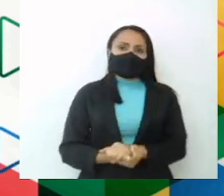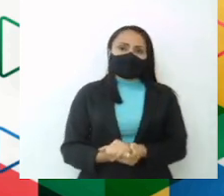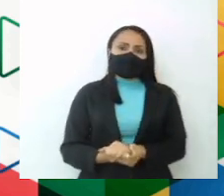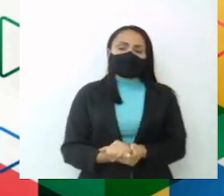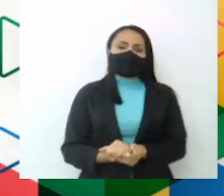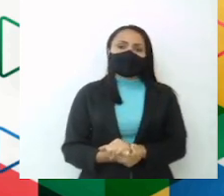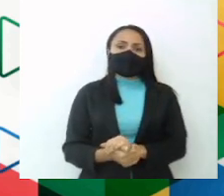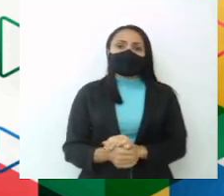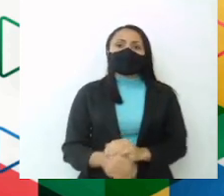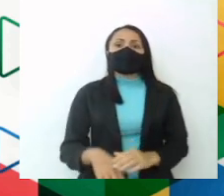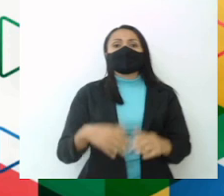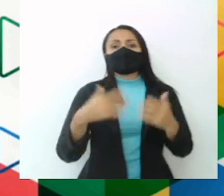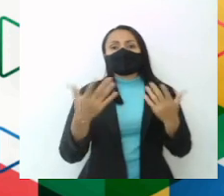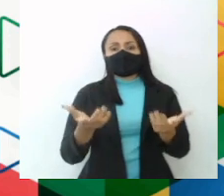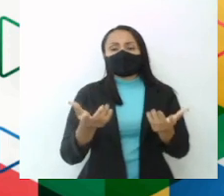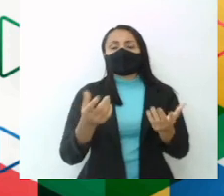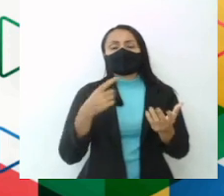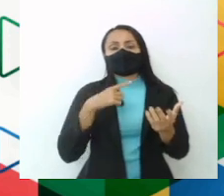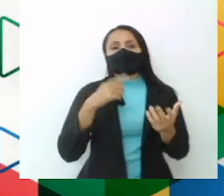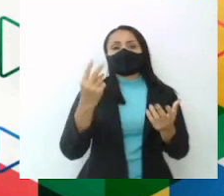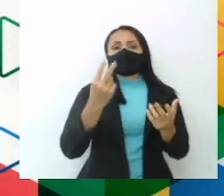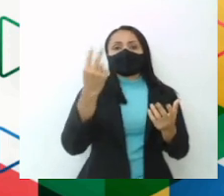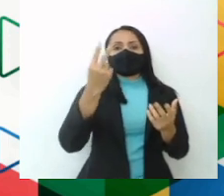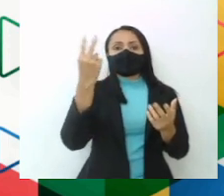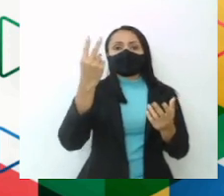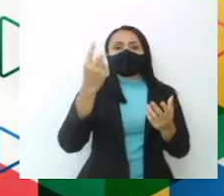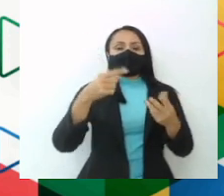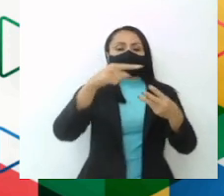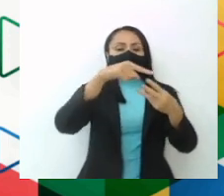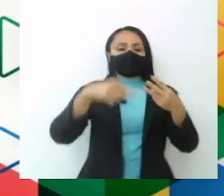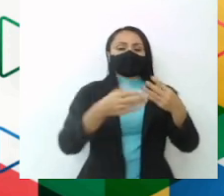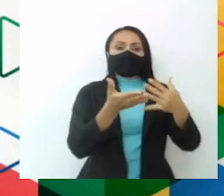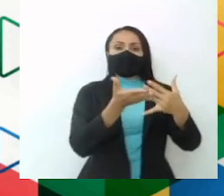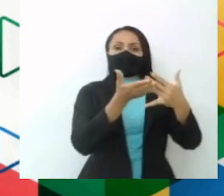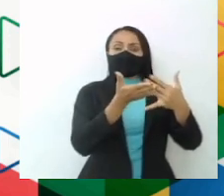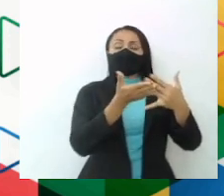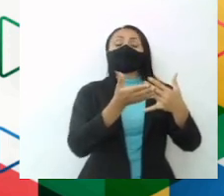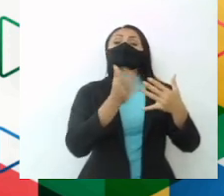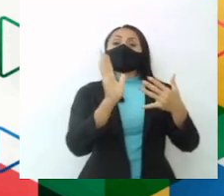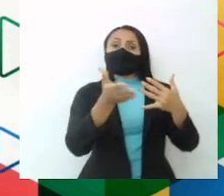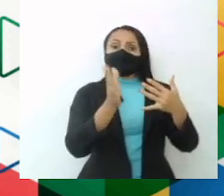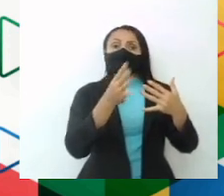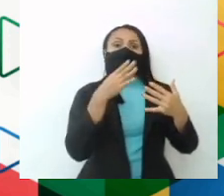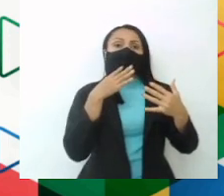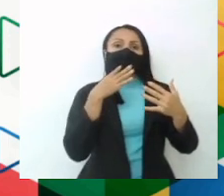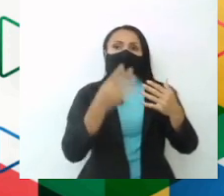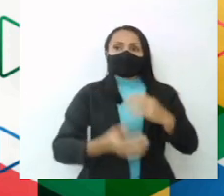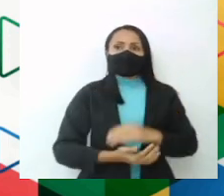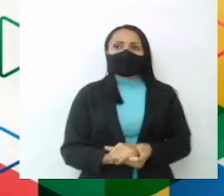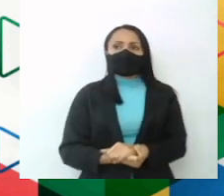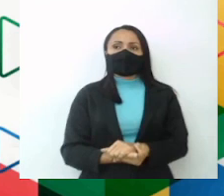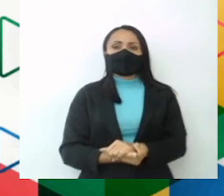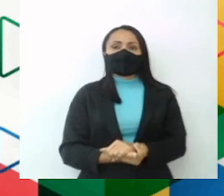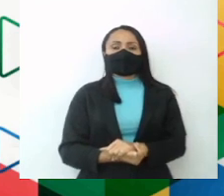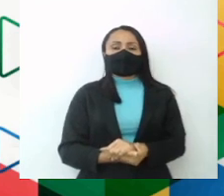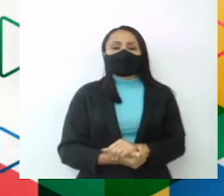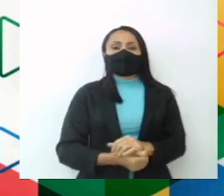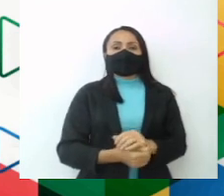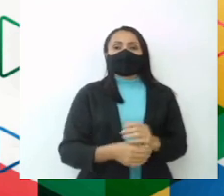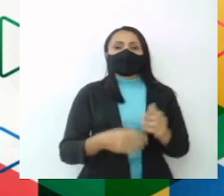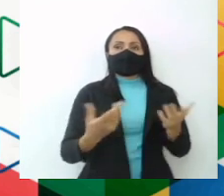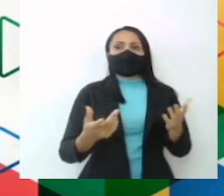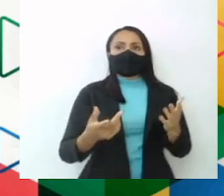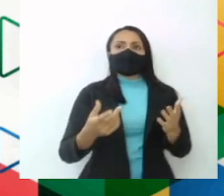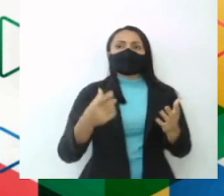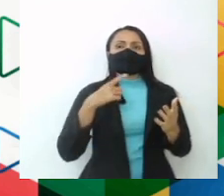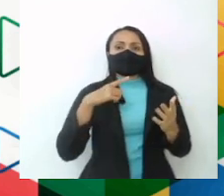portanto, determinar um valor a partir dos 3 já conhecidos. Uma regra de 3 simples tem